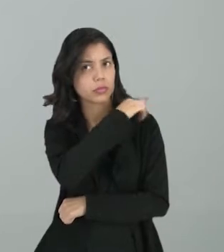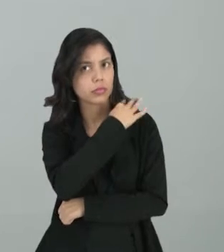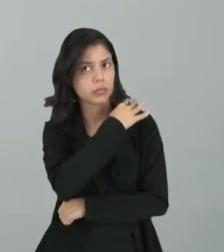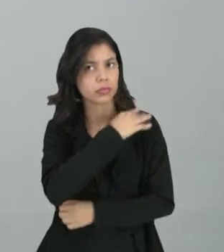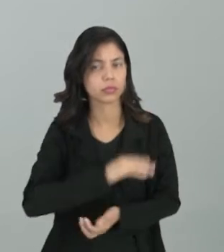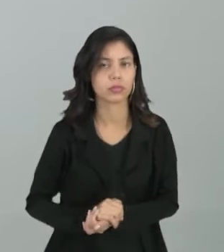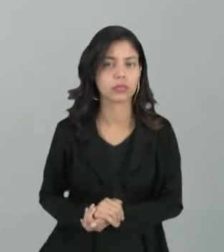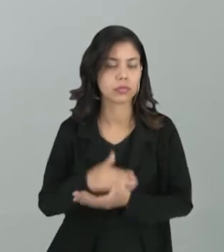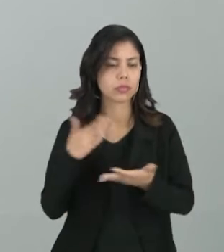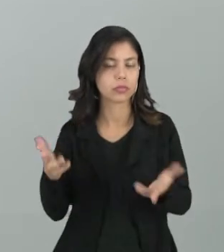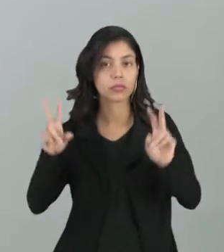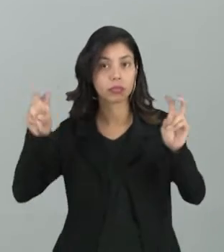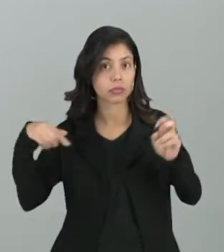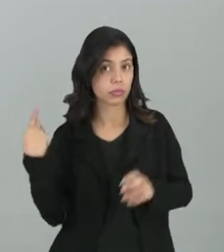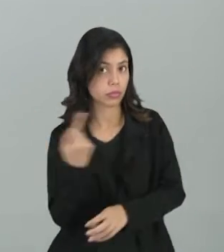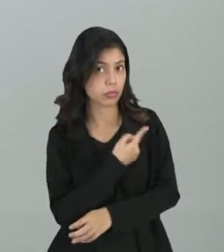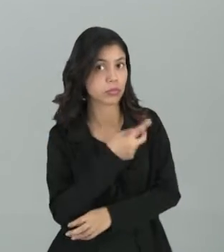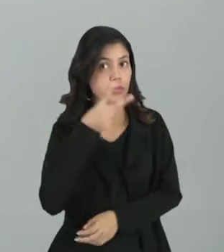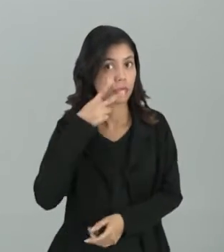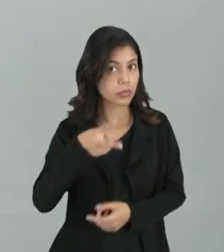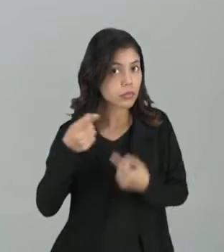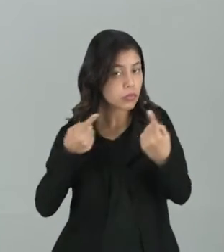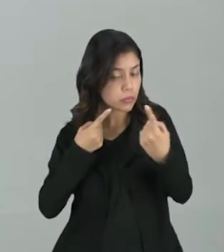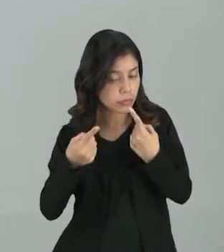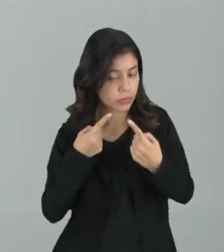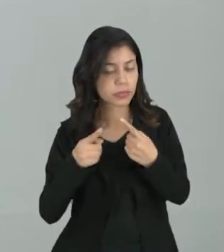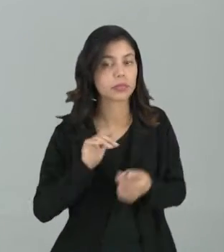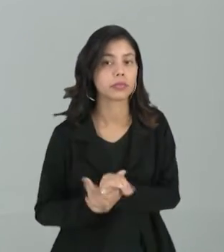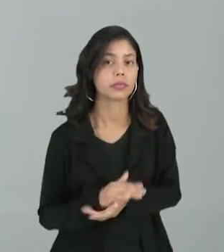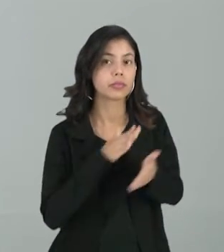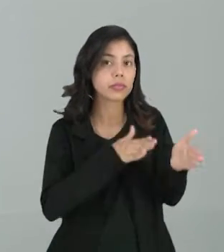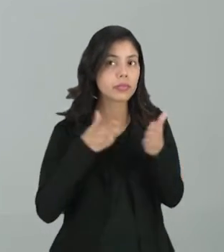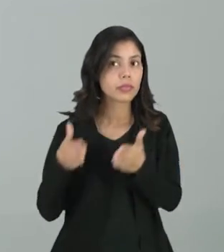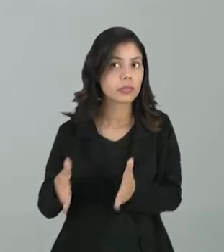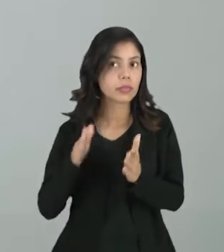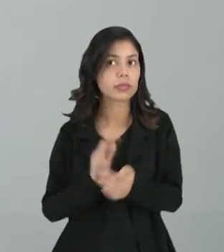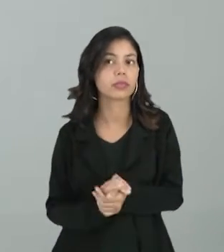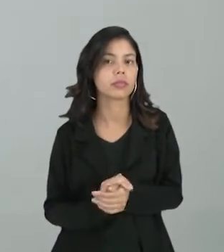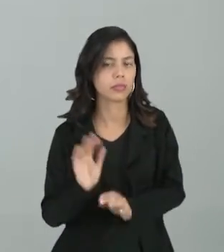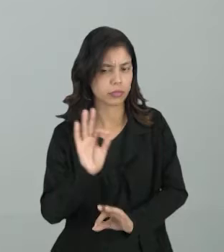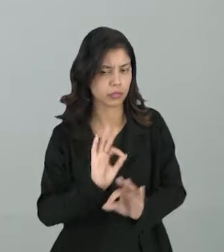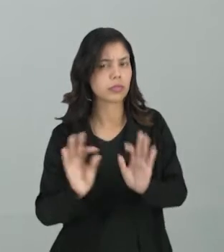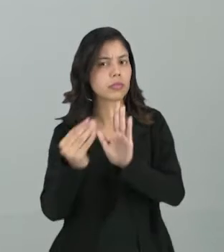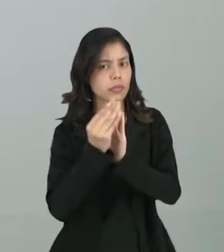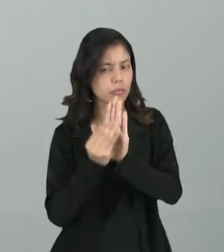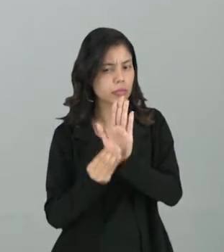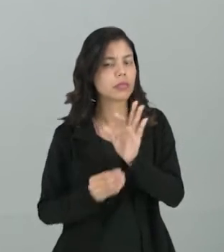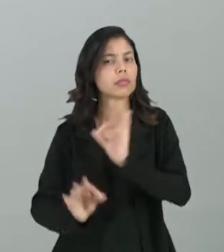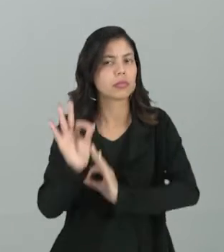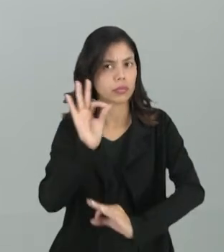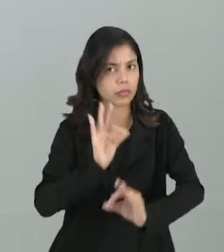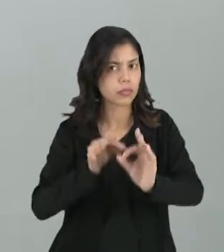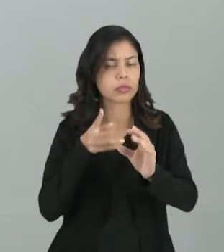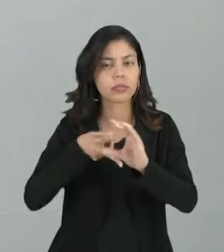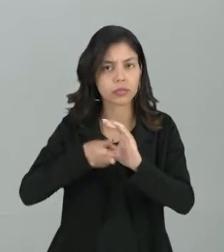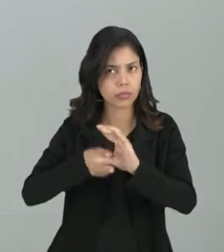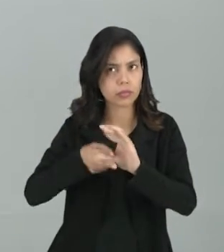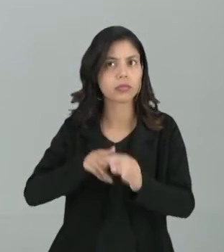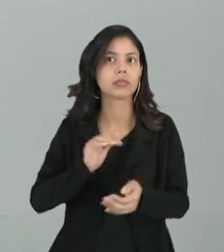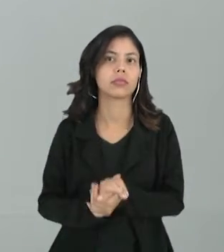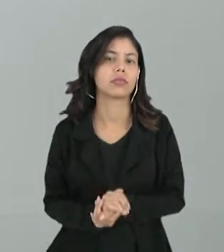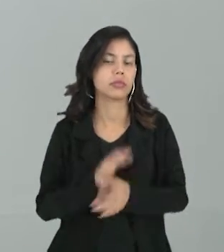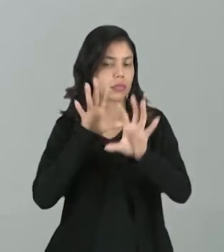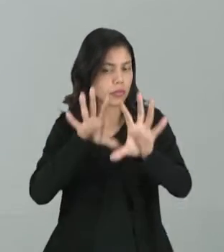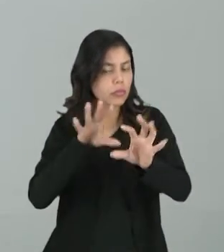médio, E esse tema que nós vamos discutir hoje, ele faz parte dessa orientação, dessa orientação curricular,